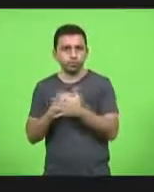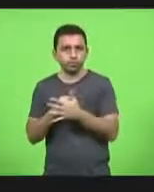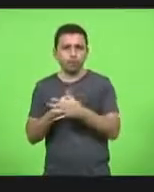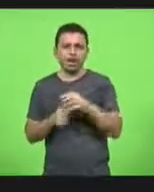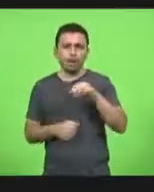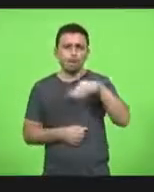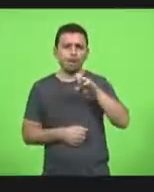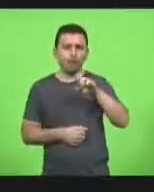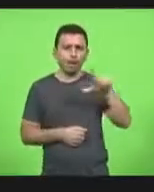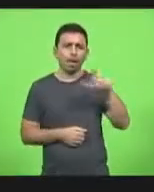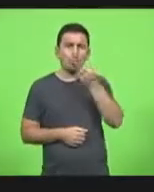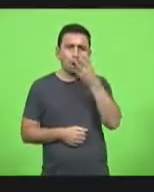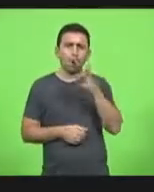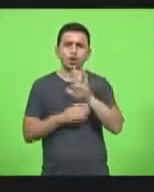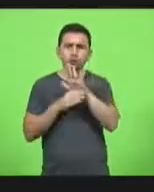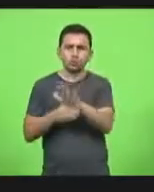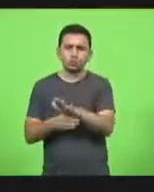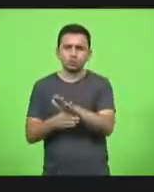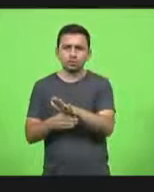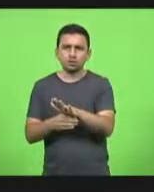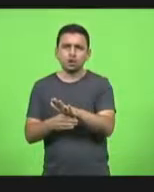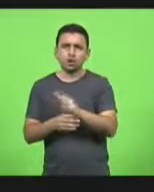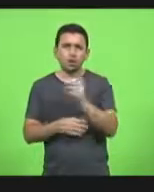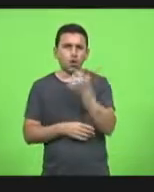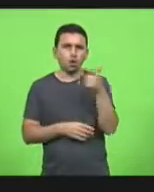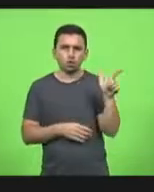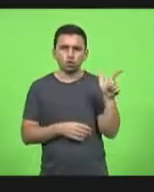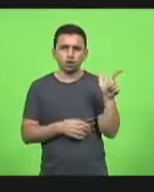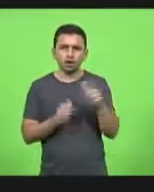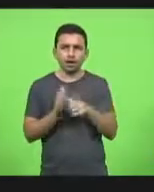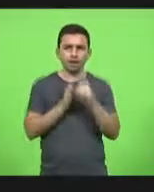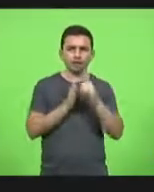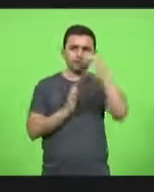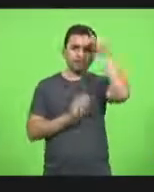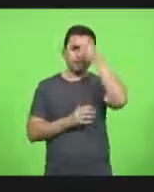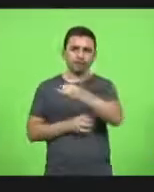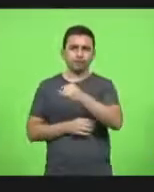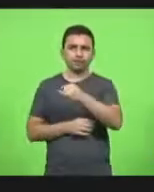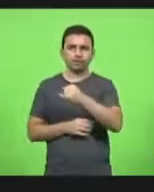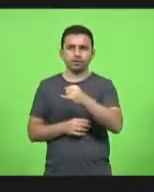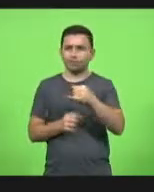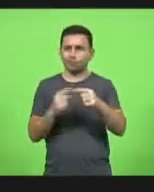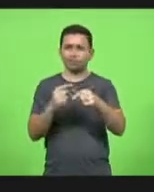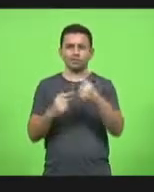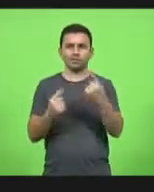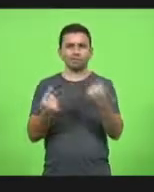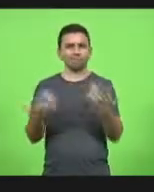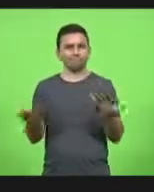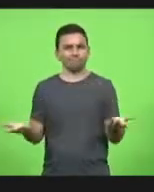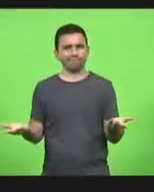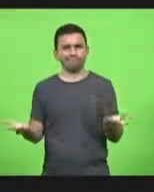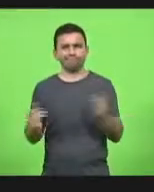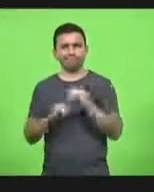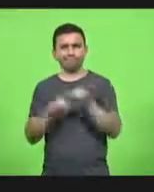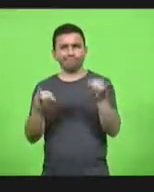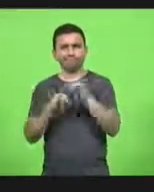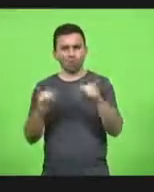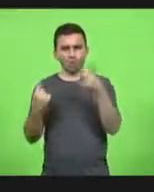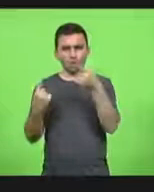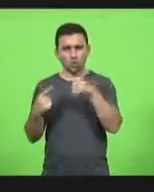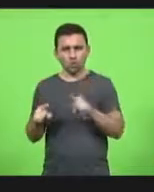cientificamente comprovado. O tratamento precoce, não, né? Então, para quem está pregando contra isso